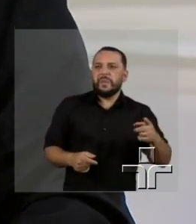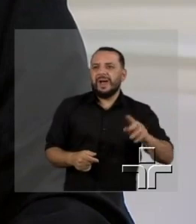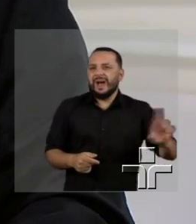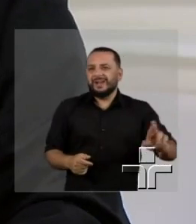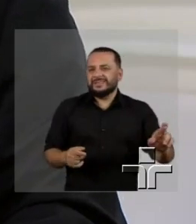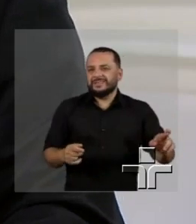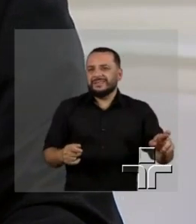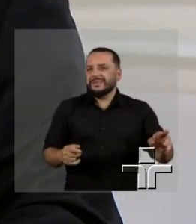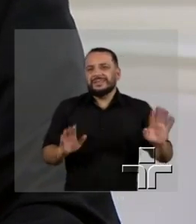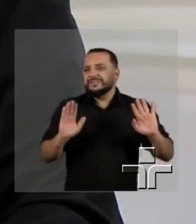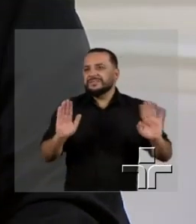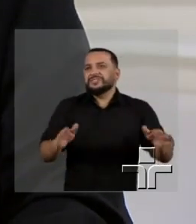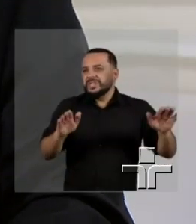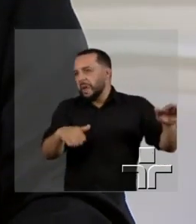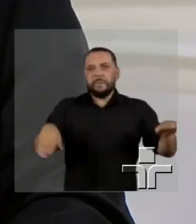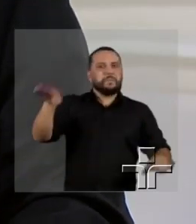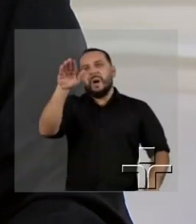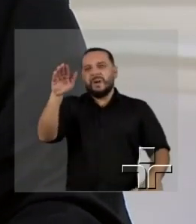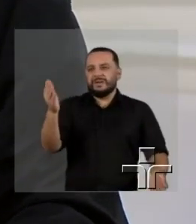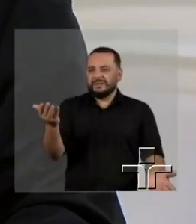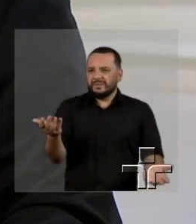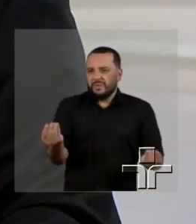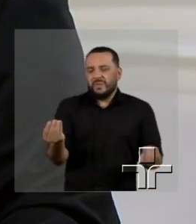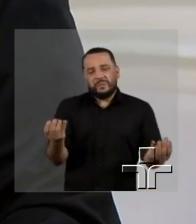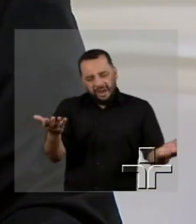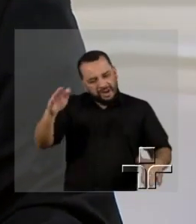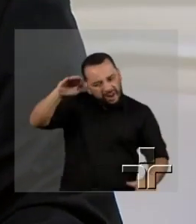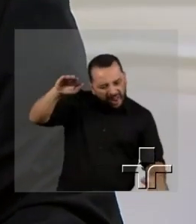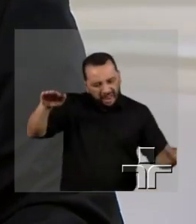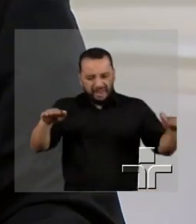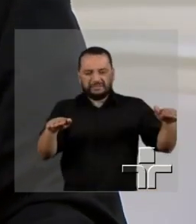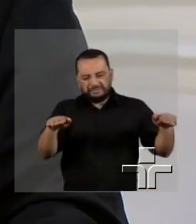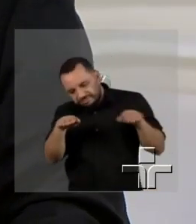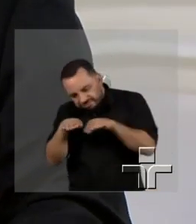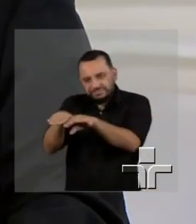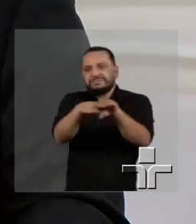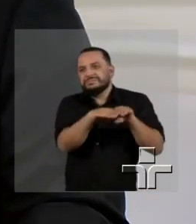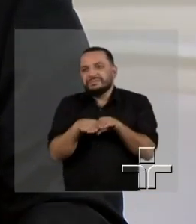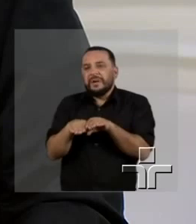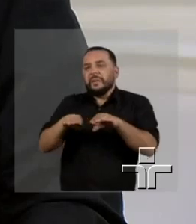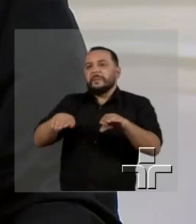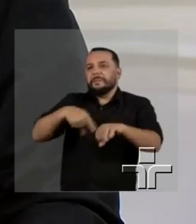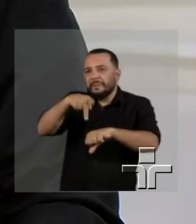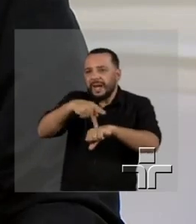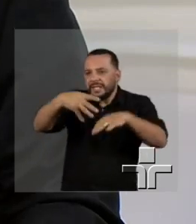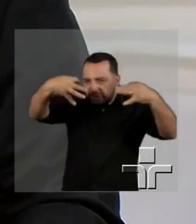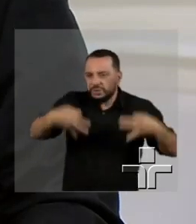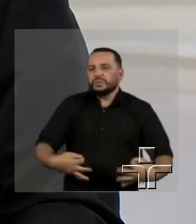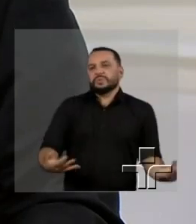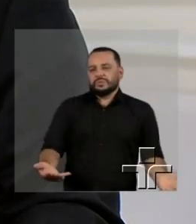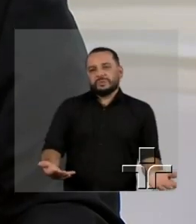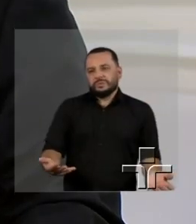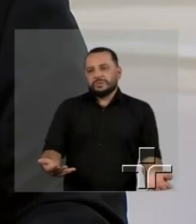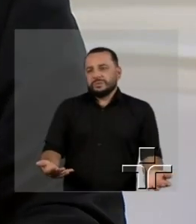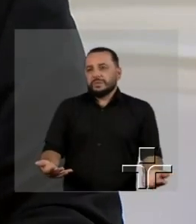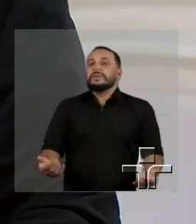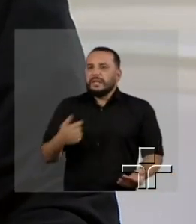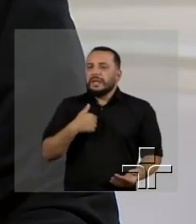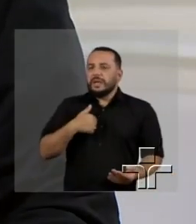época do mensalão, tudo isso, são coisas de 7, 8 anos atrás, acho que... Até mais. Até mais. Então, eu acho que a